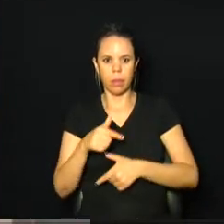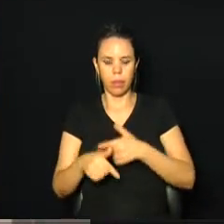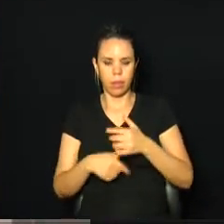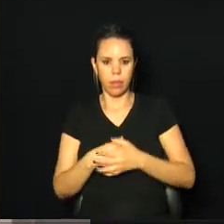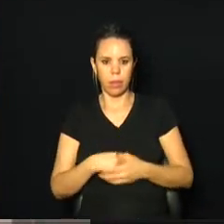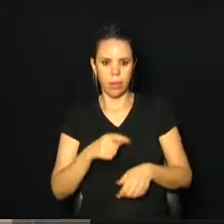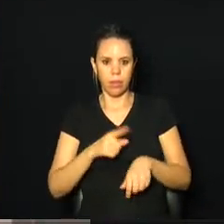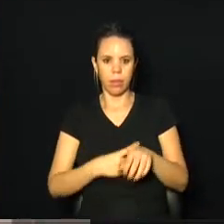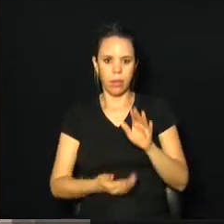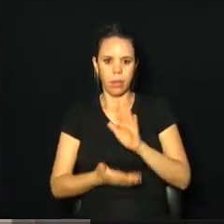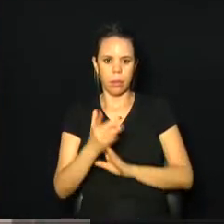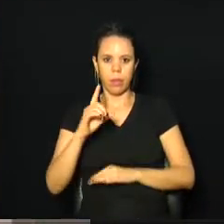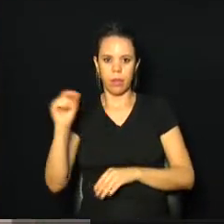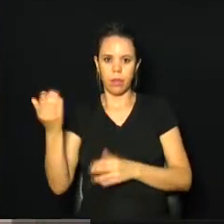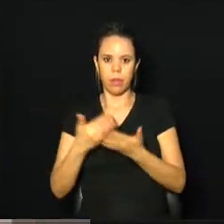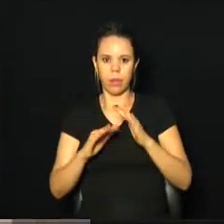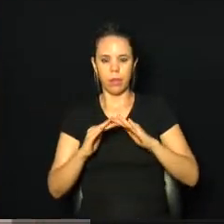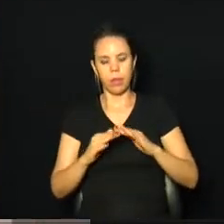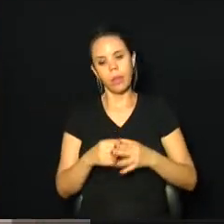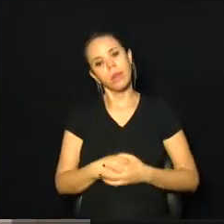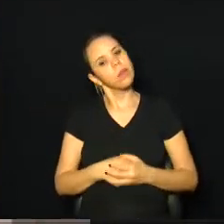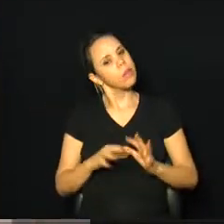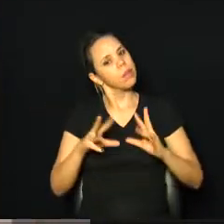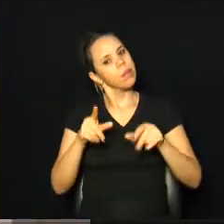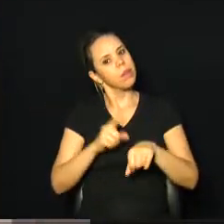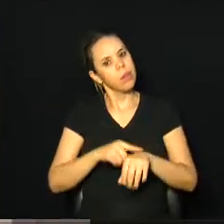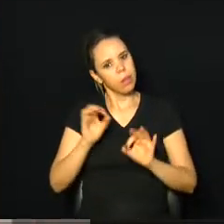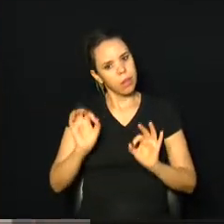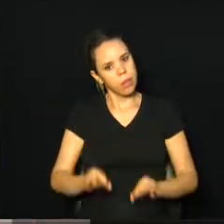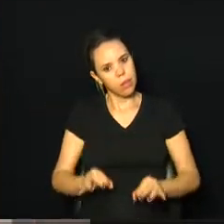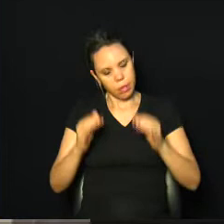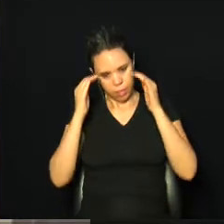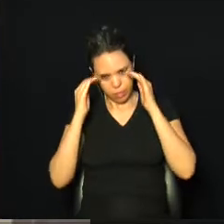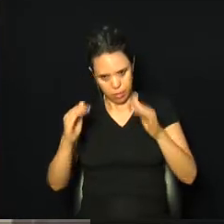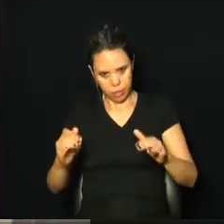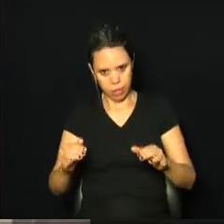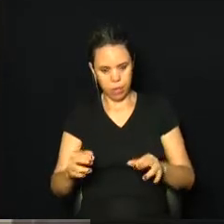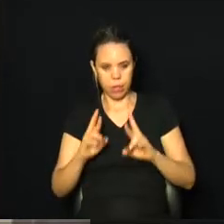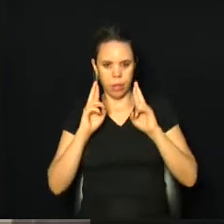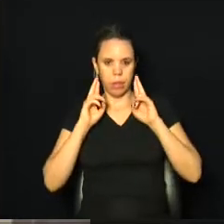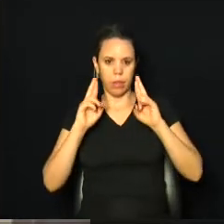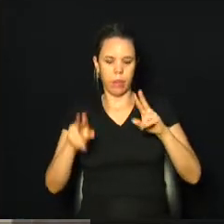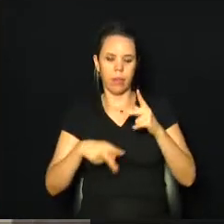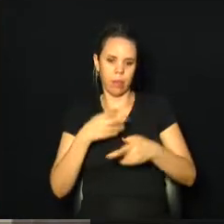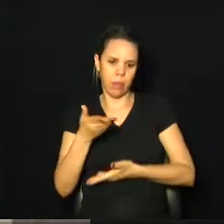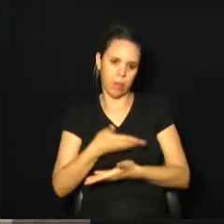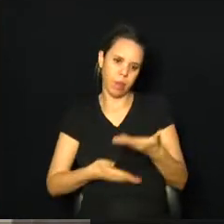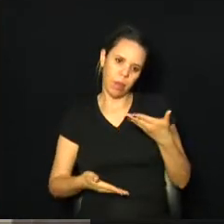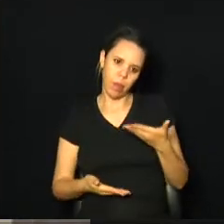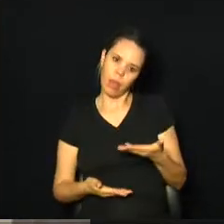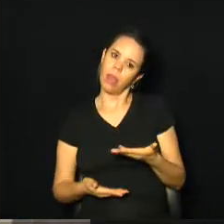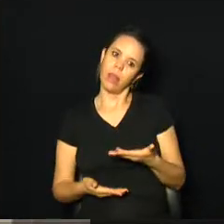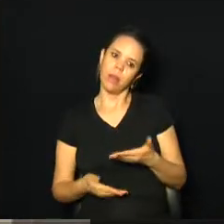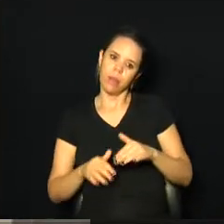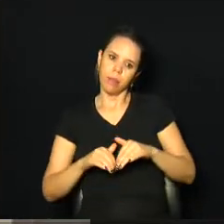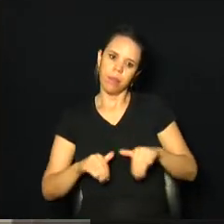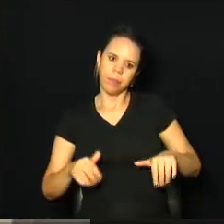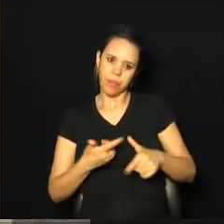horário de sair, horário de ir na escola. Tudo tem horário, tudo é cumprimento, tudo é respeito ao próximo, é